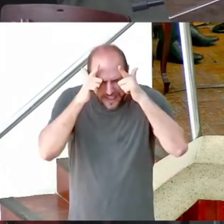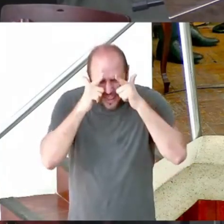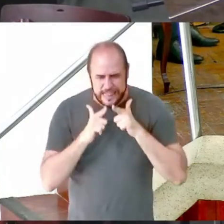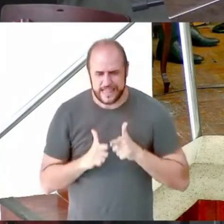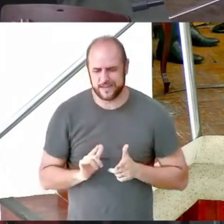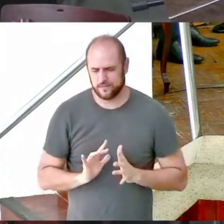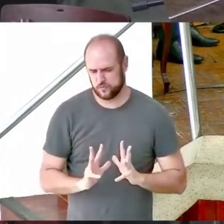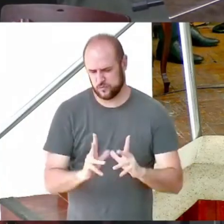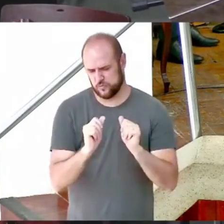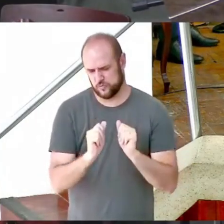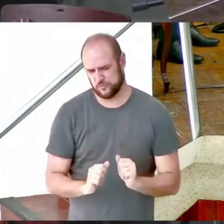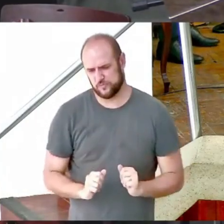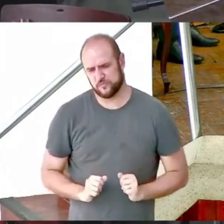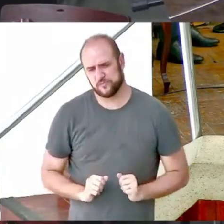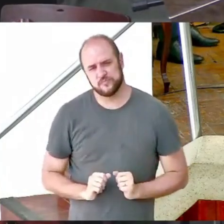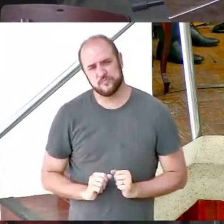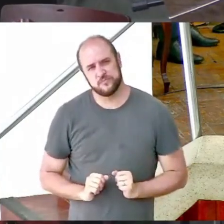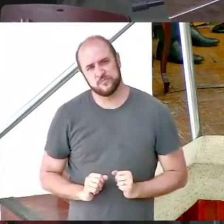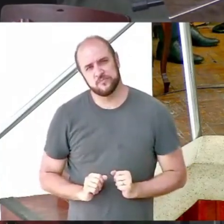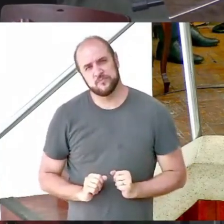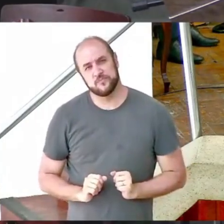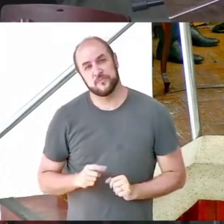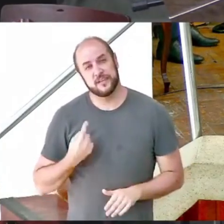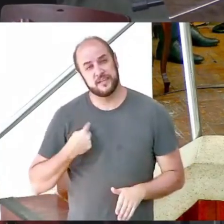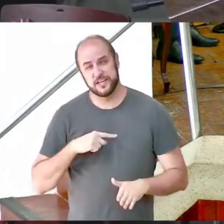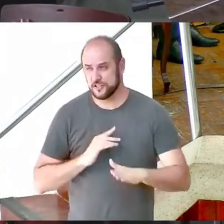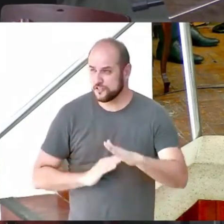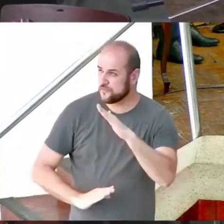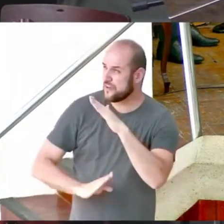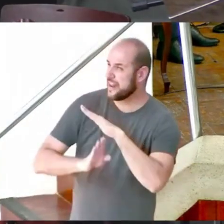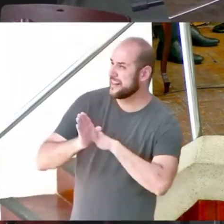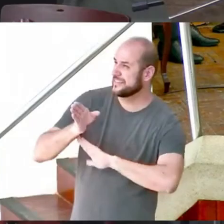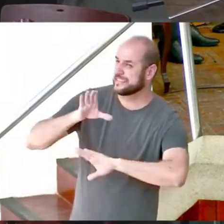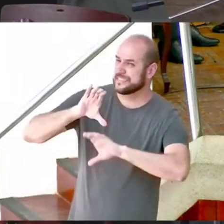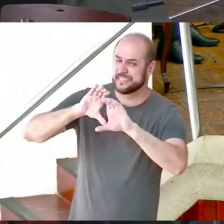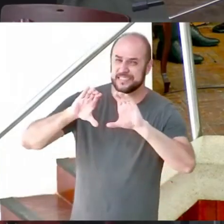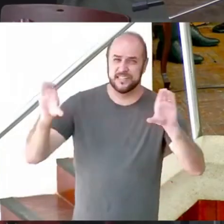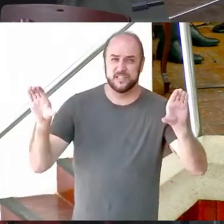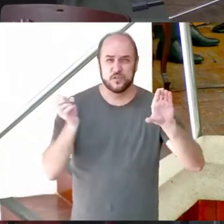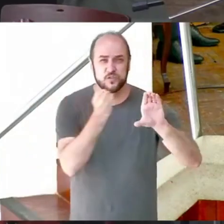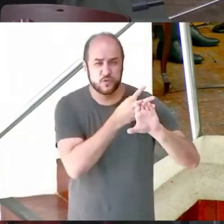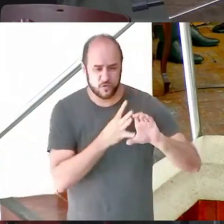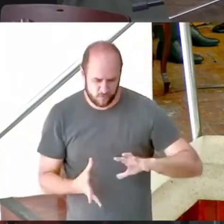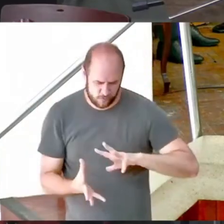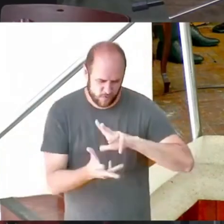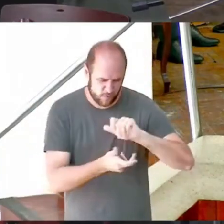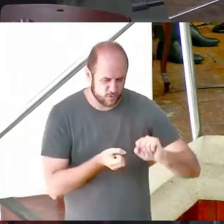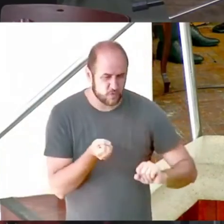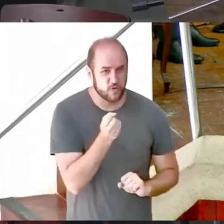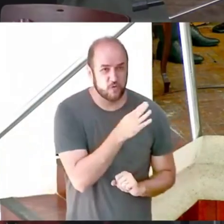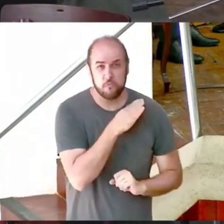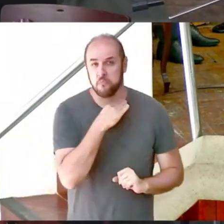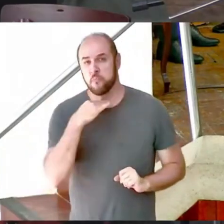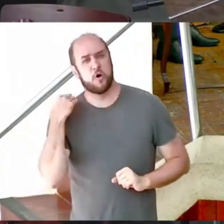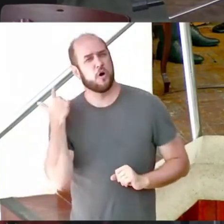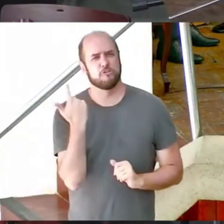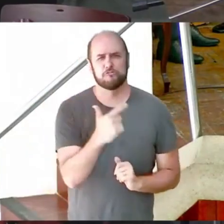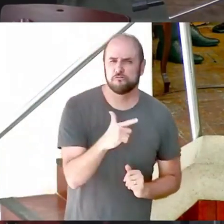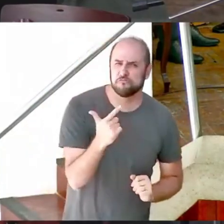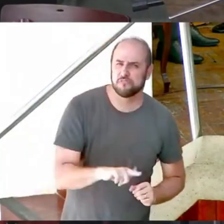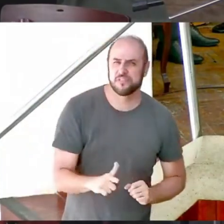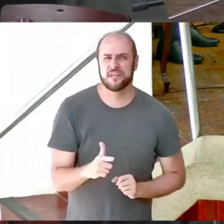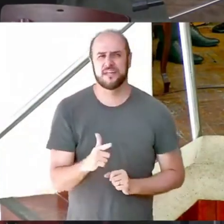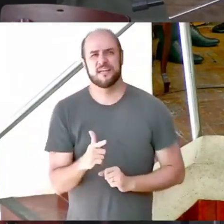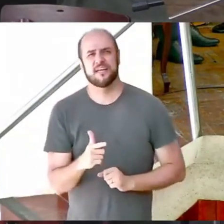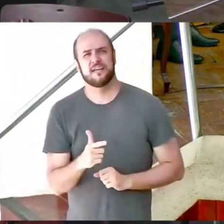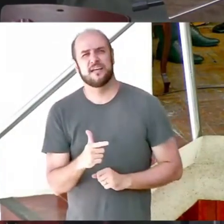olhos. E adentremos um novo céu e uma nova terra, onde não haverá morte, não haverá luto,